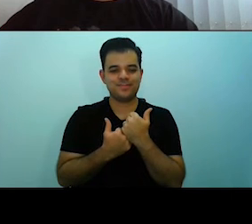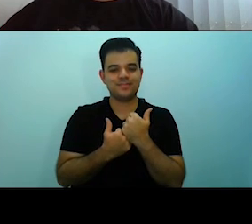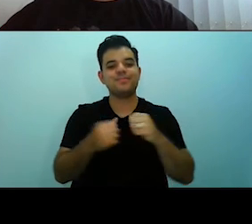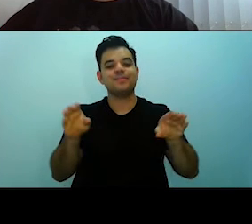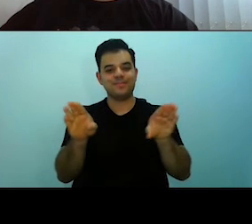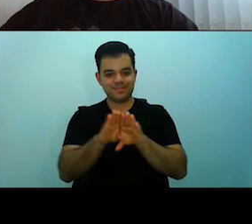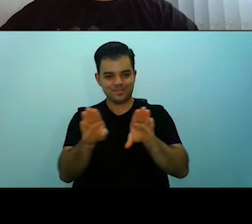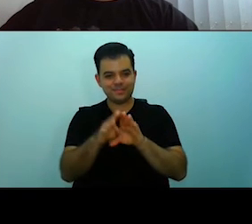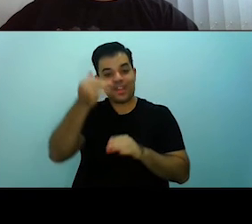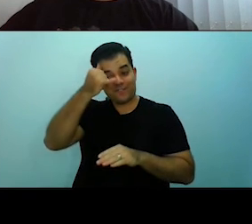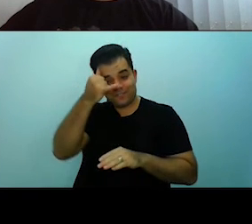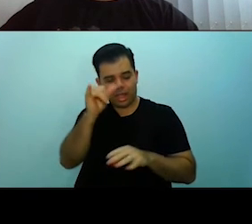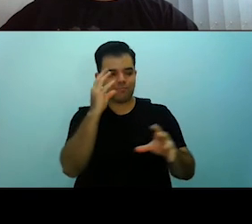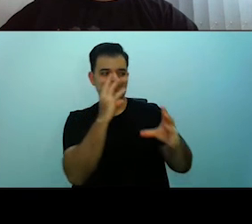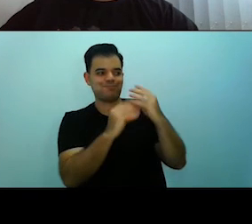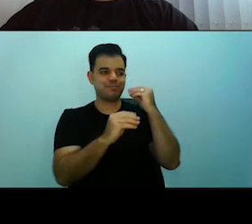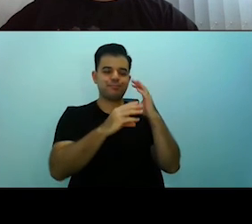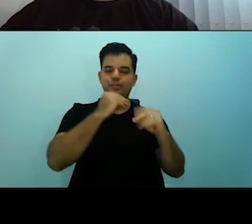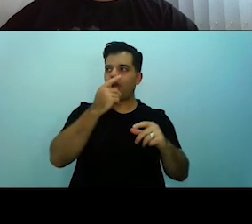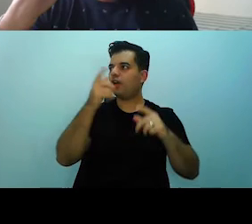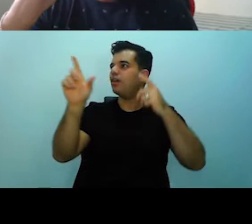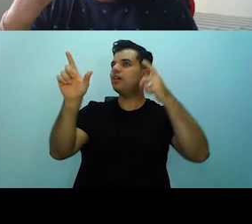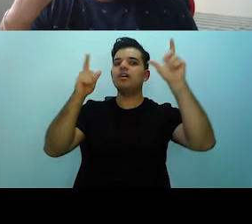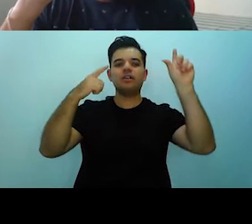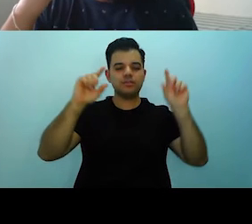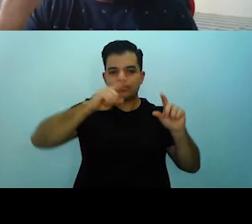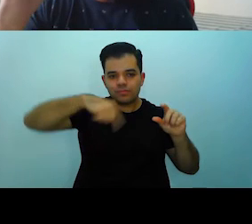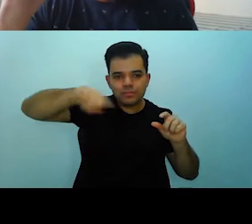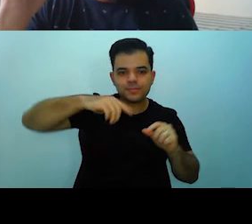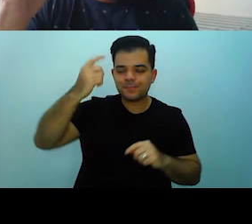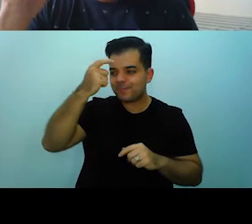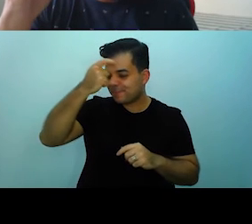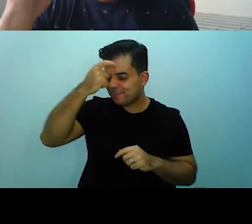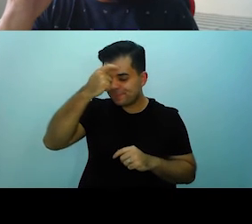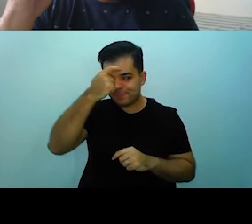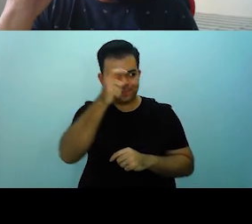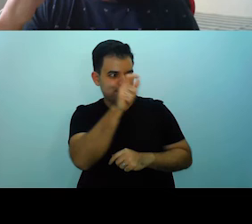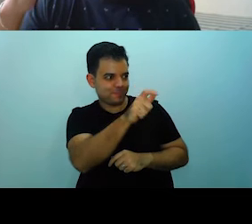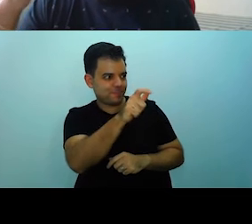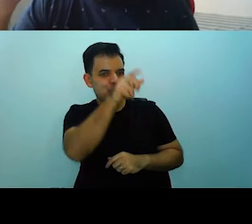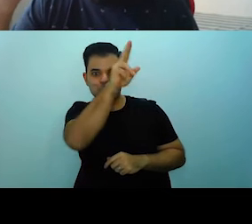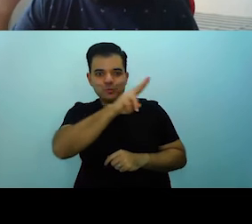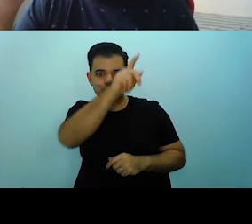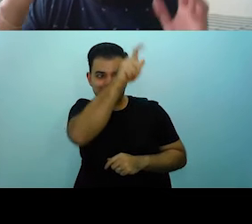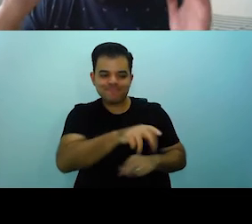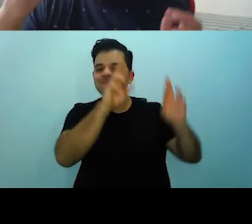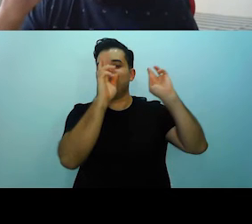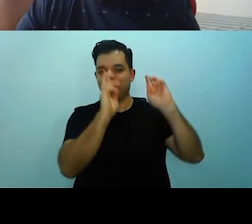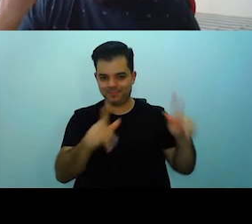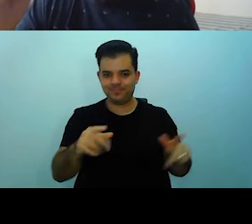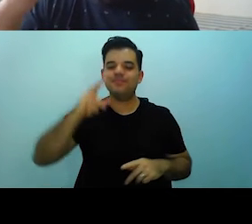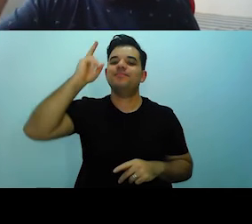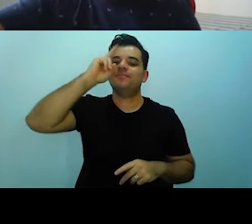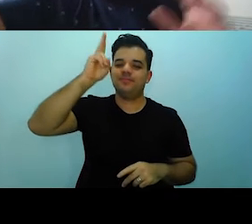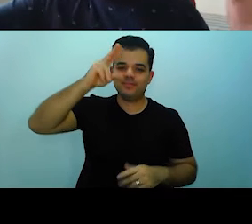evitar a abstração. A gente tem um modelo de pensamento diferente do nosso usuário, então lembre-se